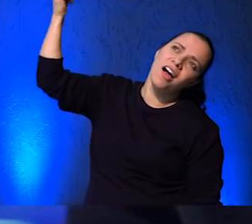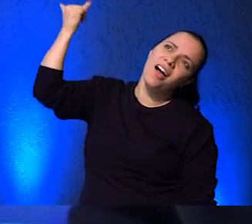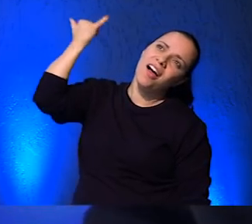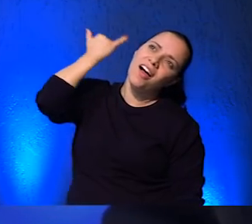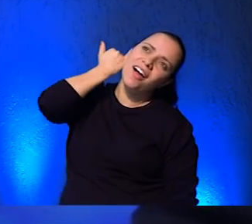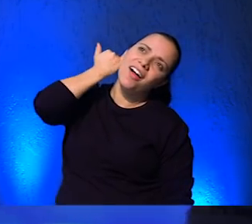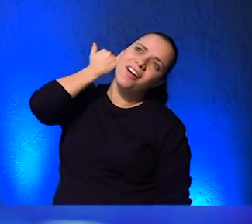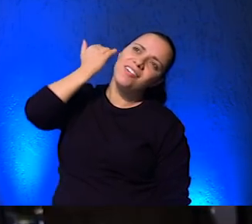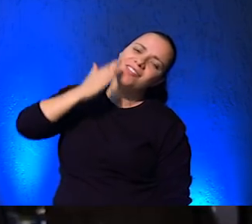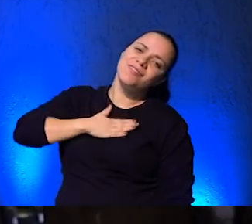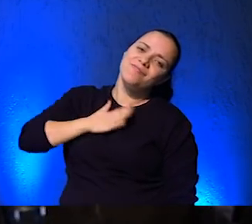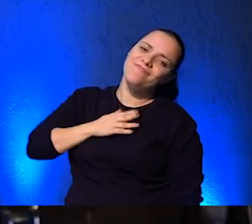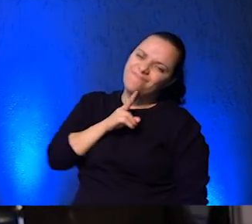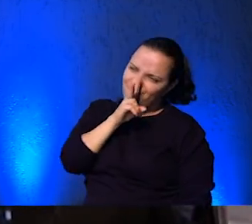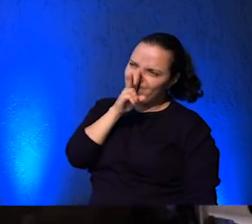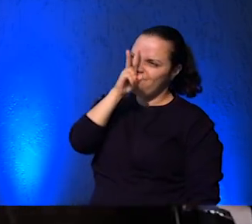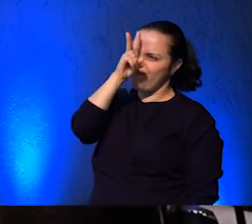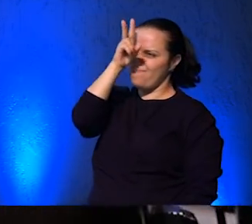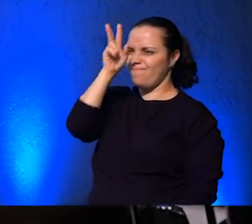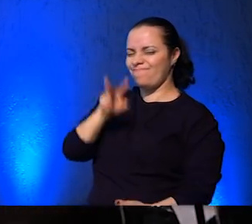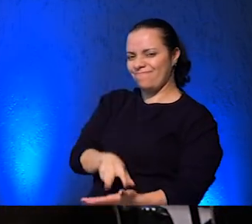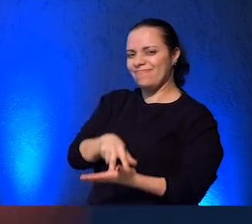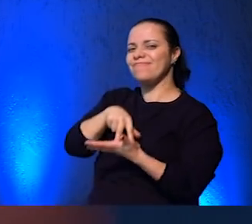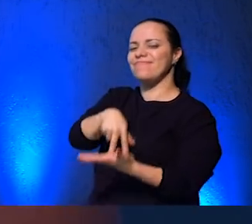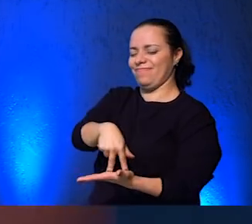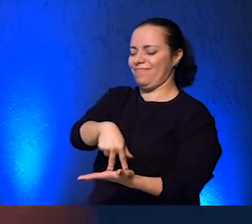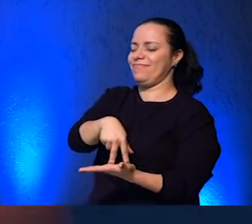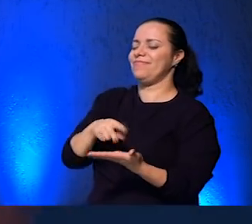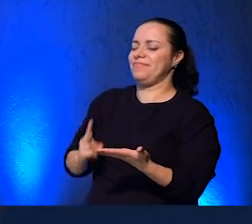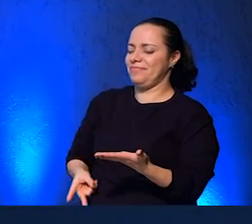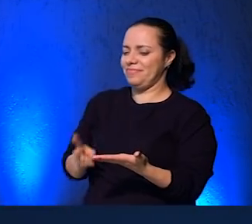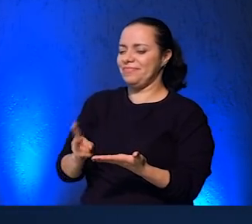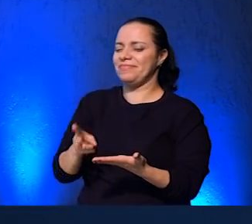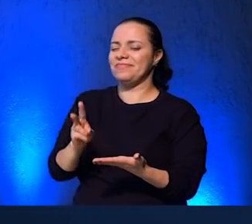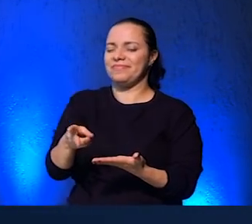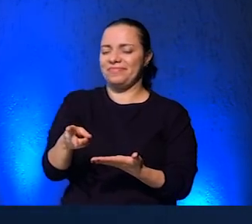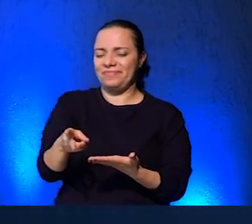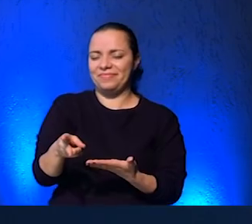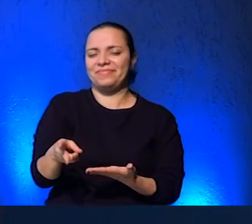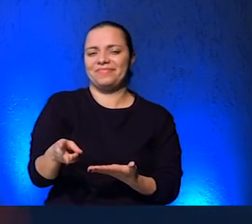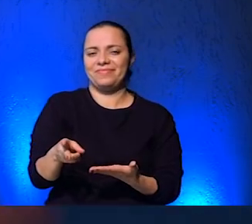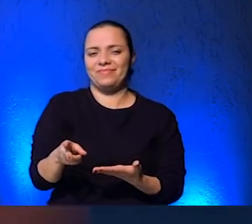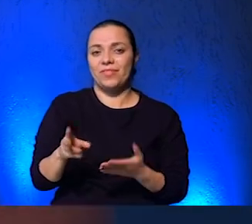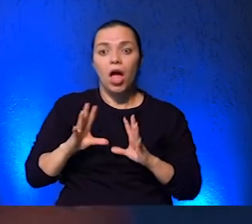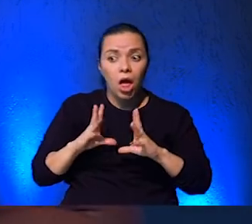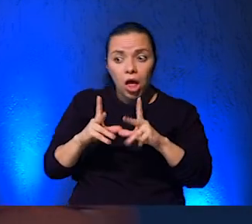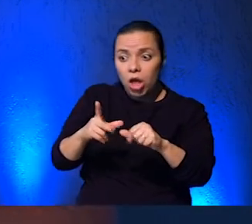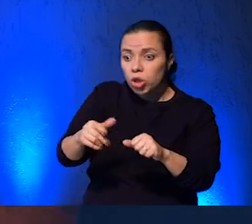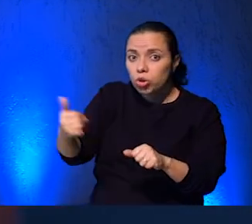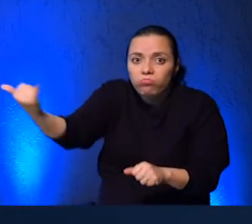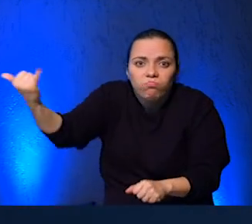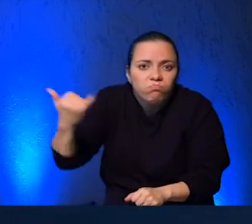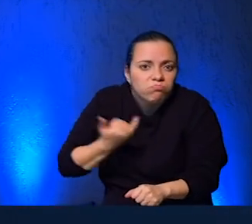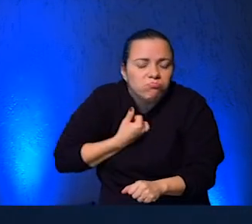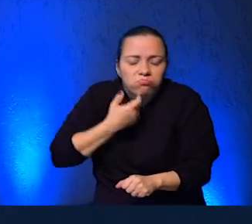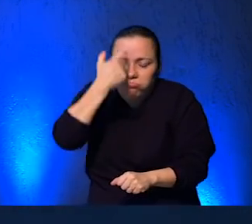tua voz senhor quando tudo diz que não